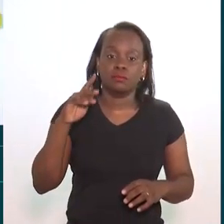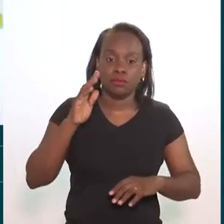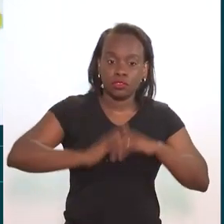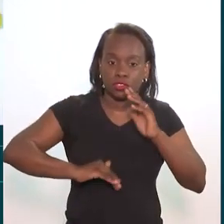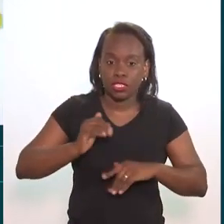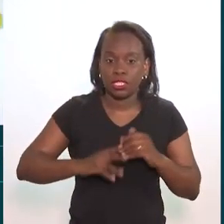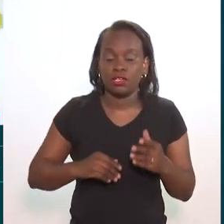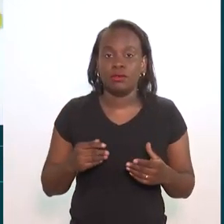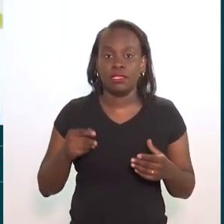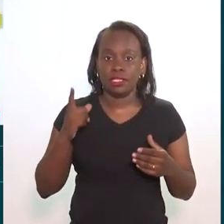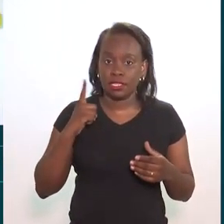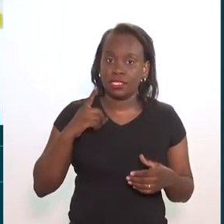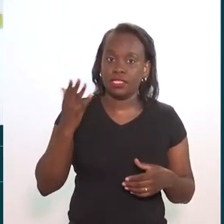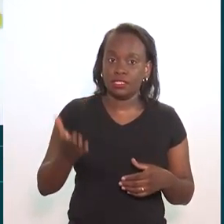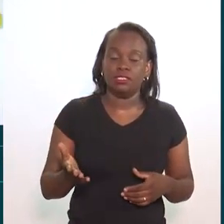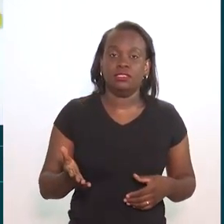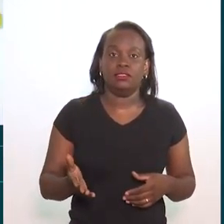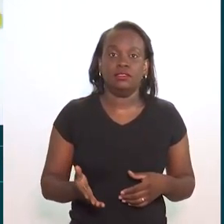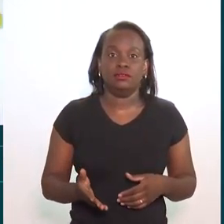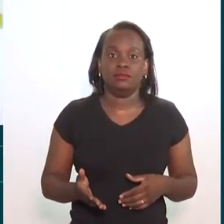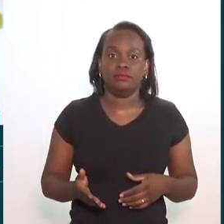cada profissional para aquilo, né,